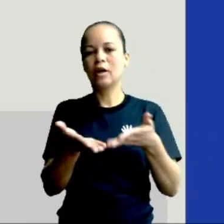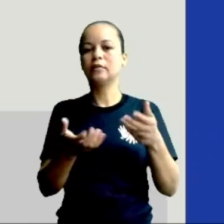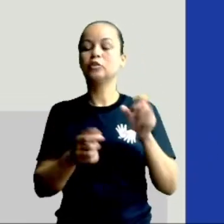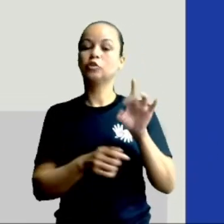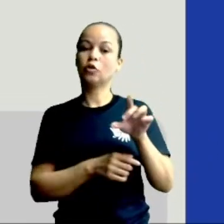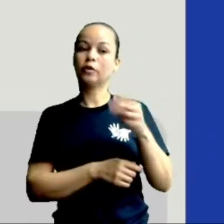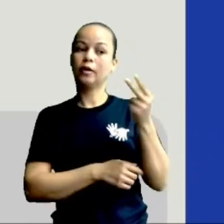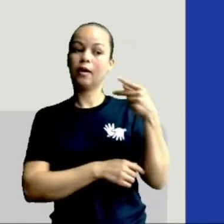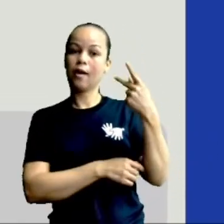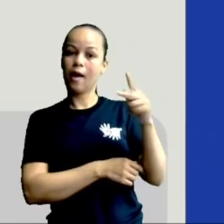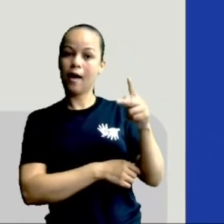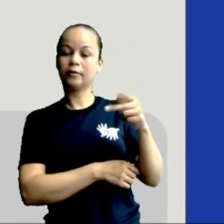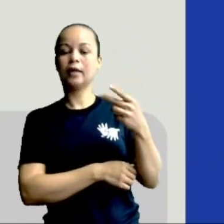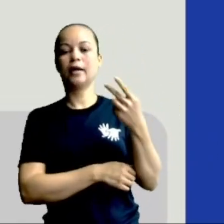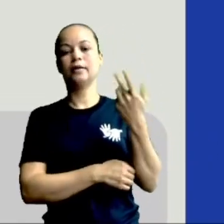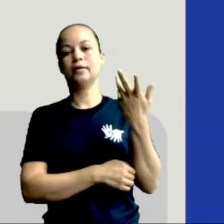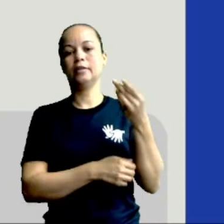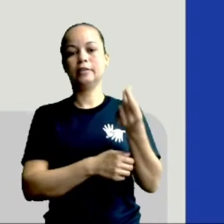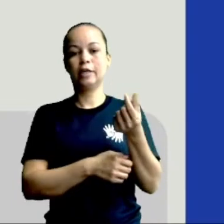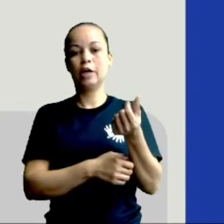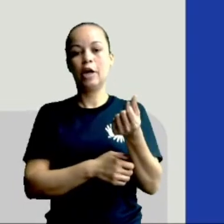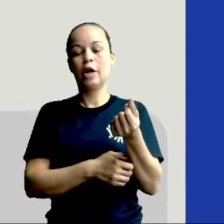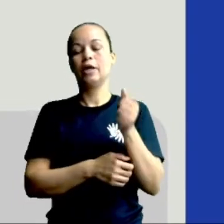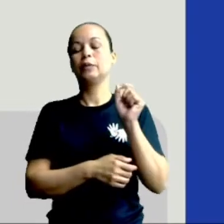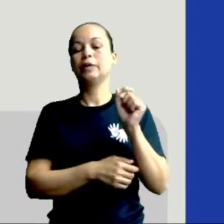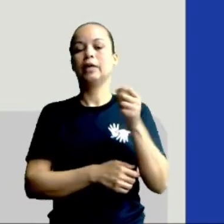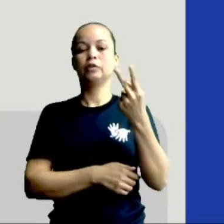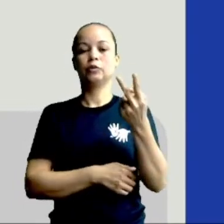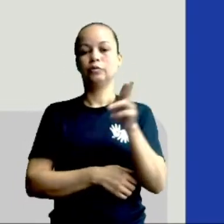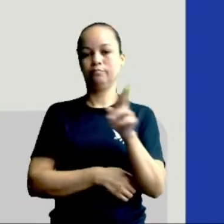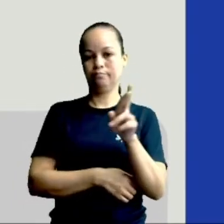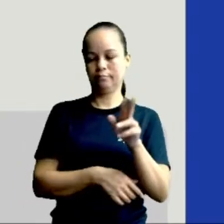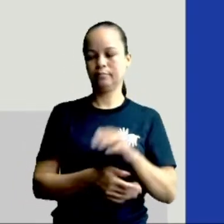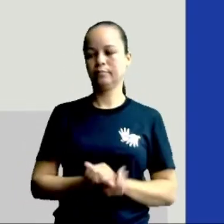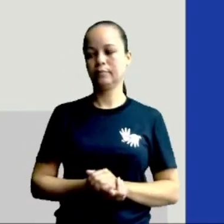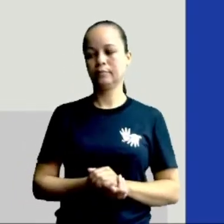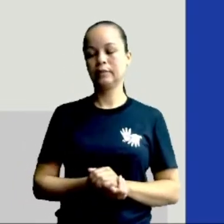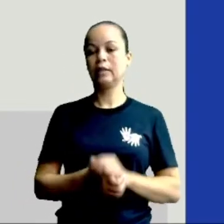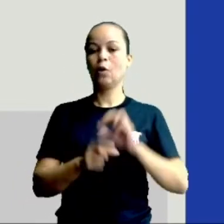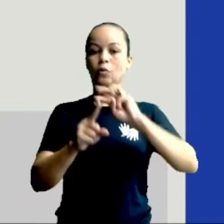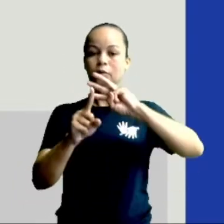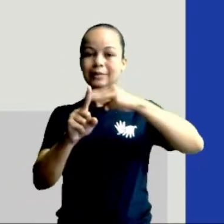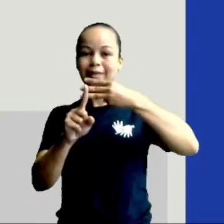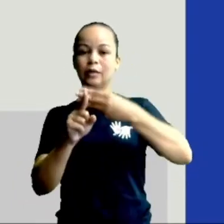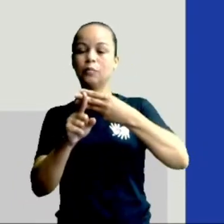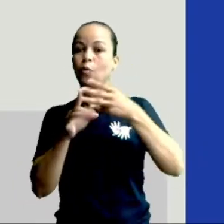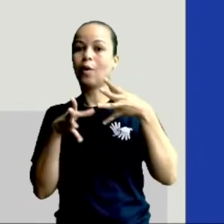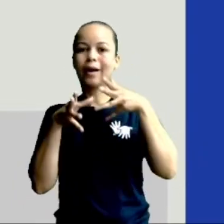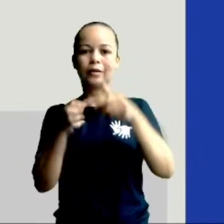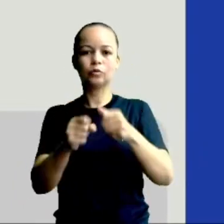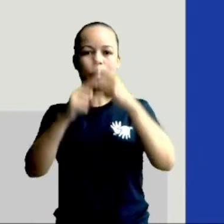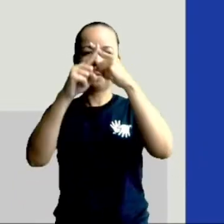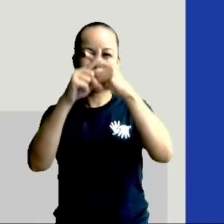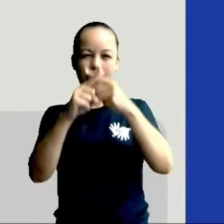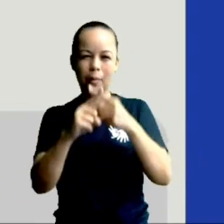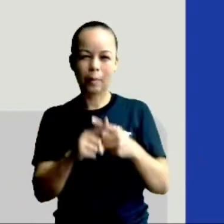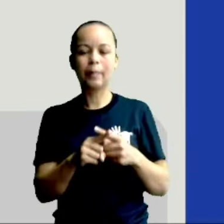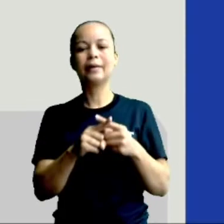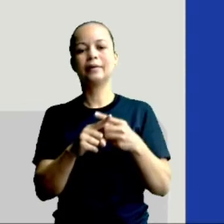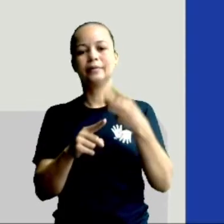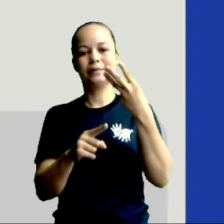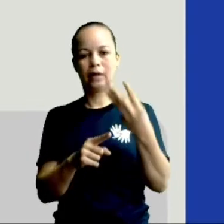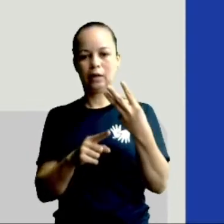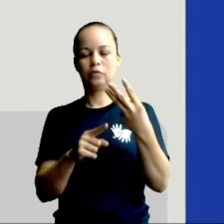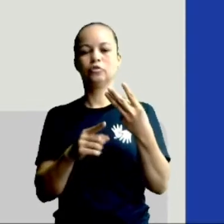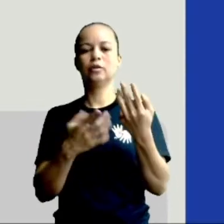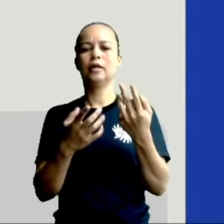R$2. Calma aí que a gente vai entender. Então, ó, triplo é tudo que eu multiplico a 3. 3